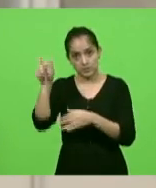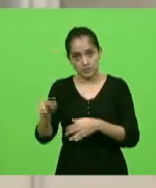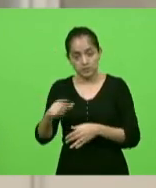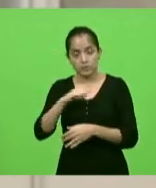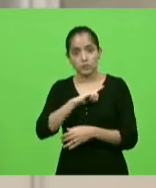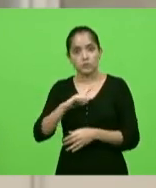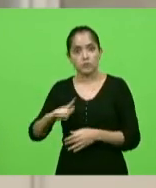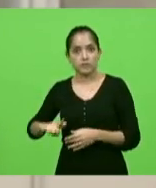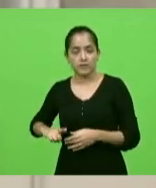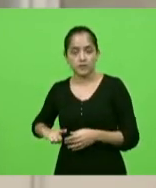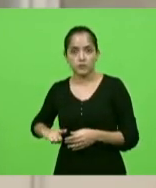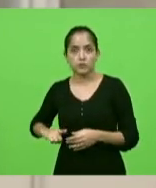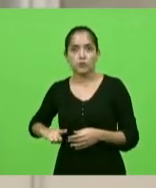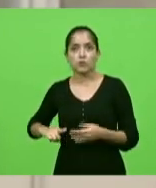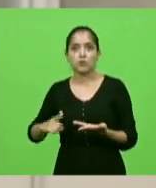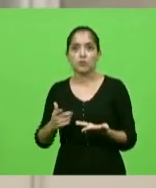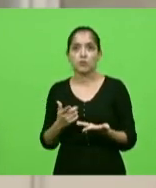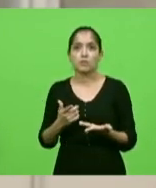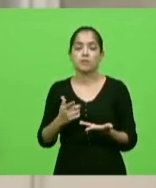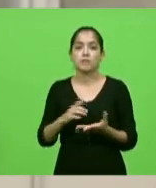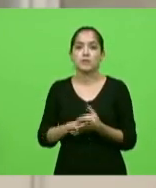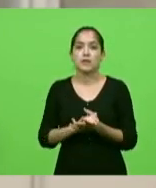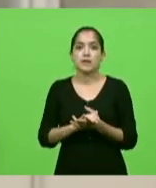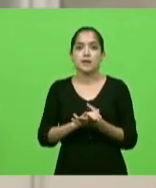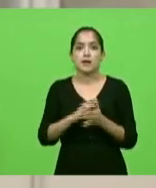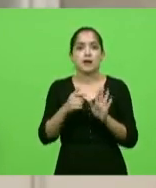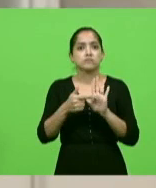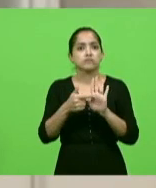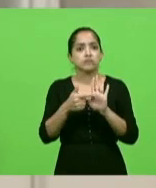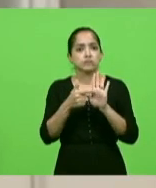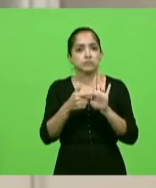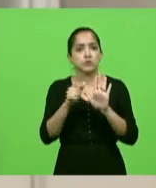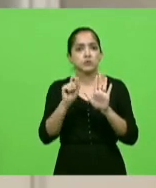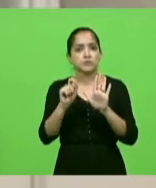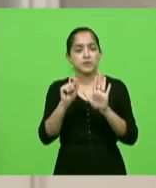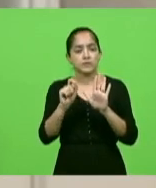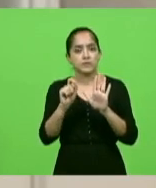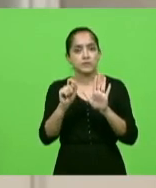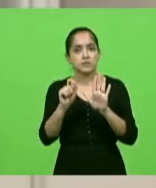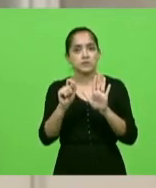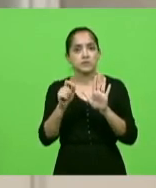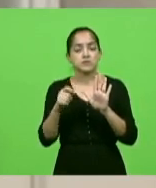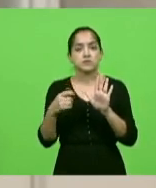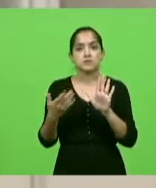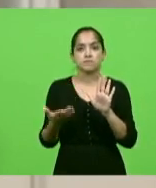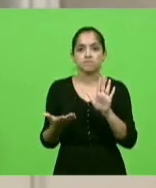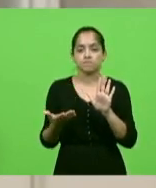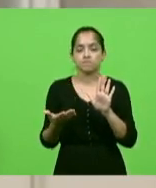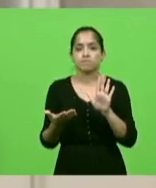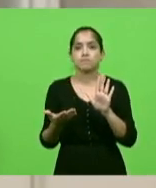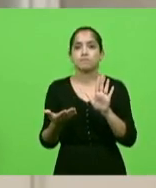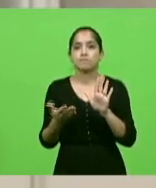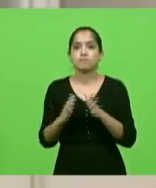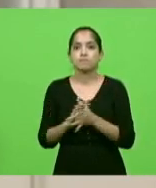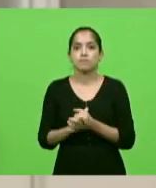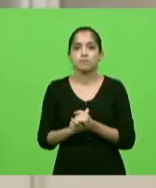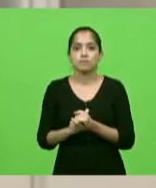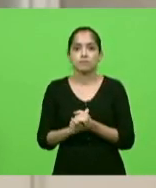Governador e as sanções previstas em caso de